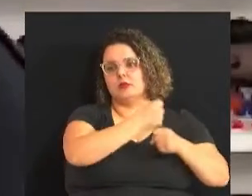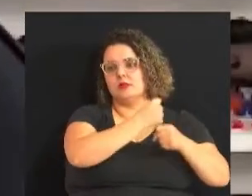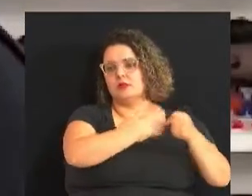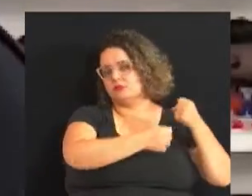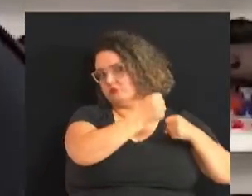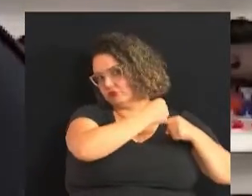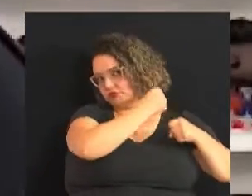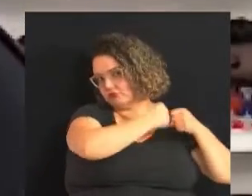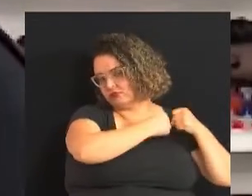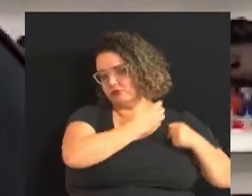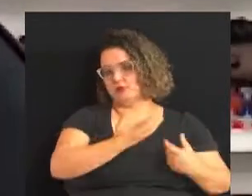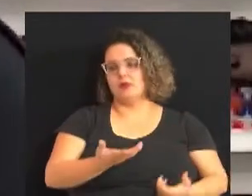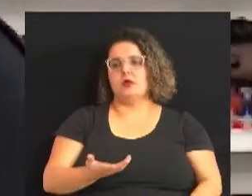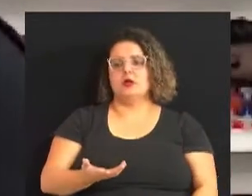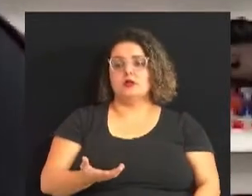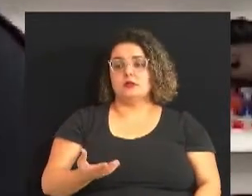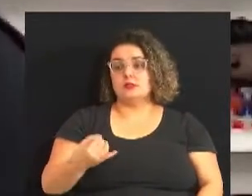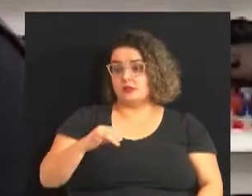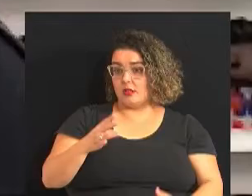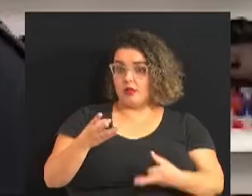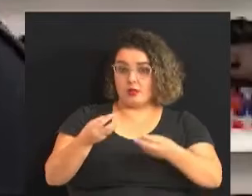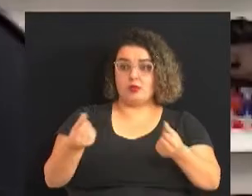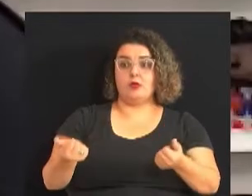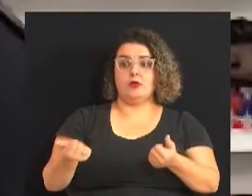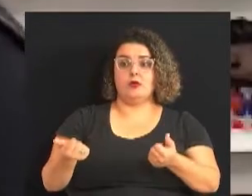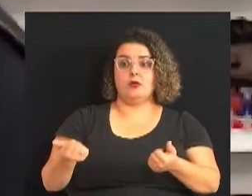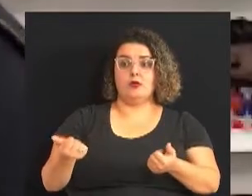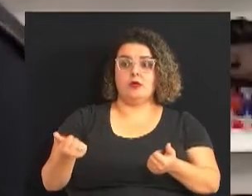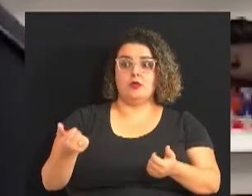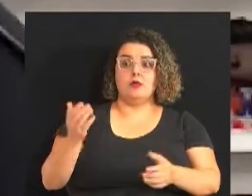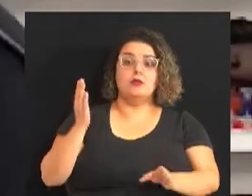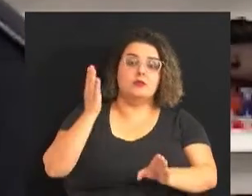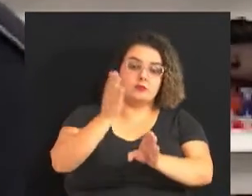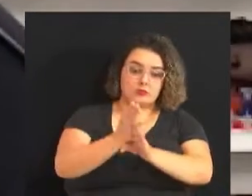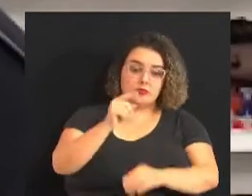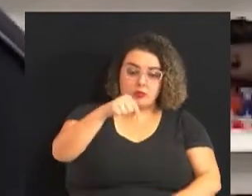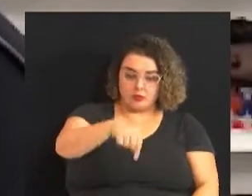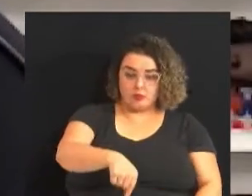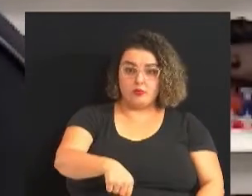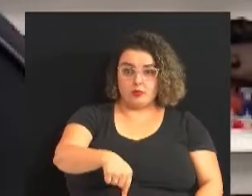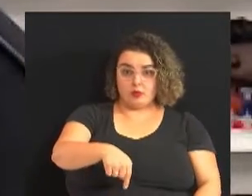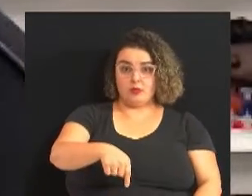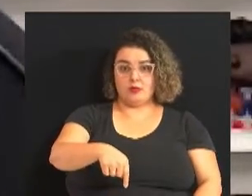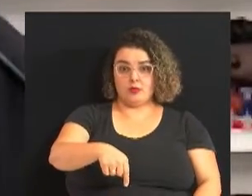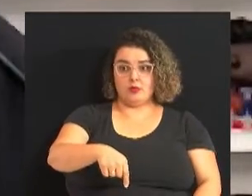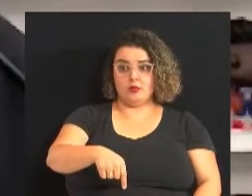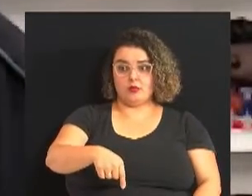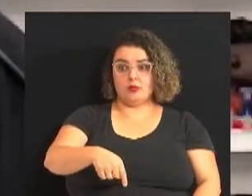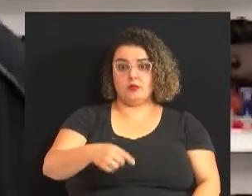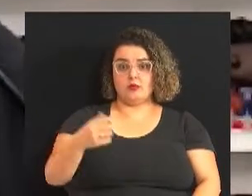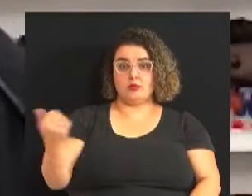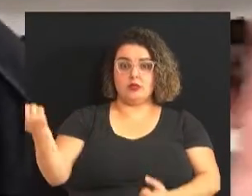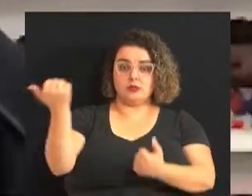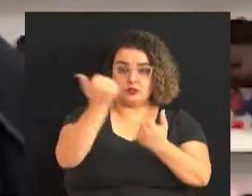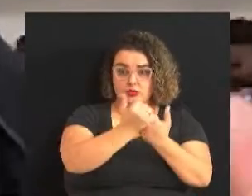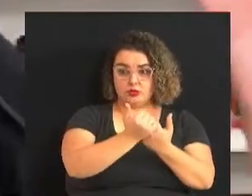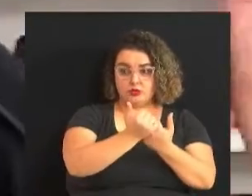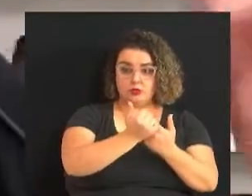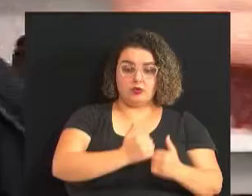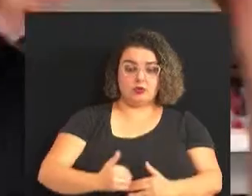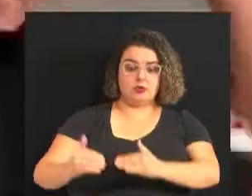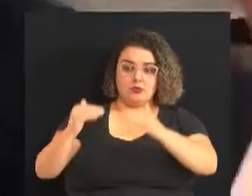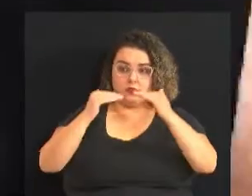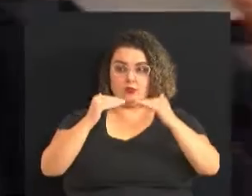se a qualidade do cara que você trouxer vai ajudar o nível da competição, eu não